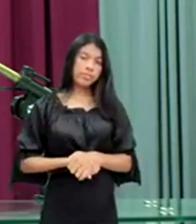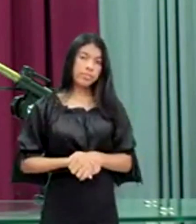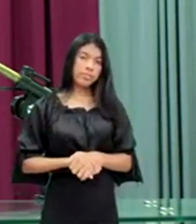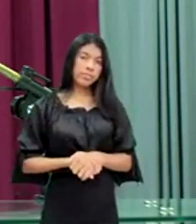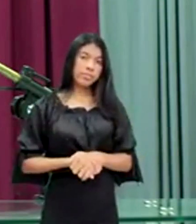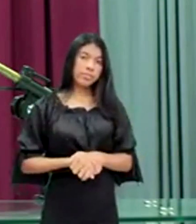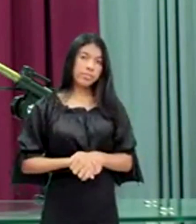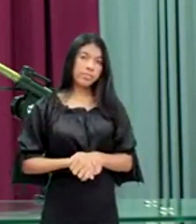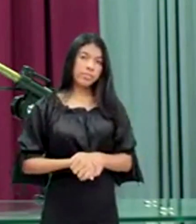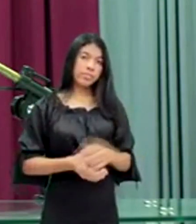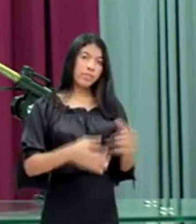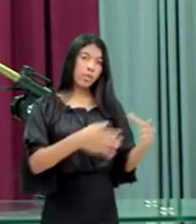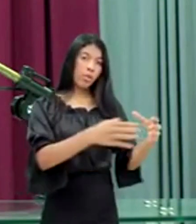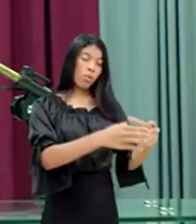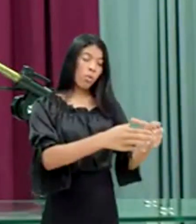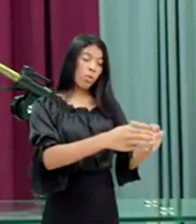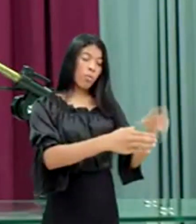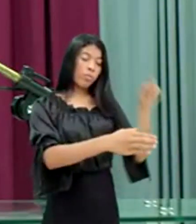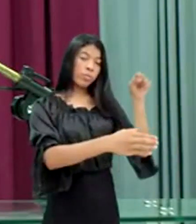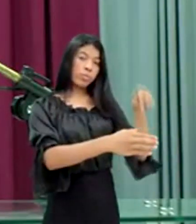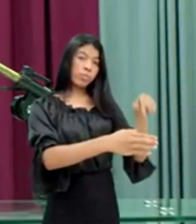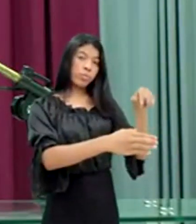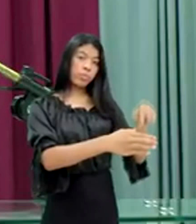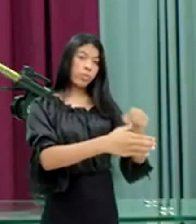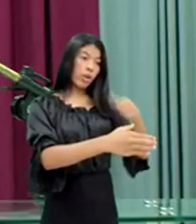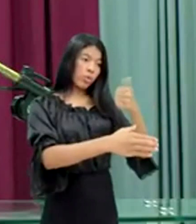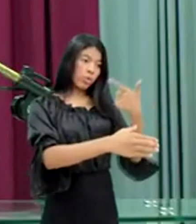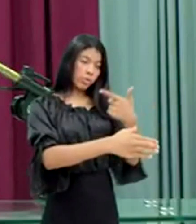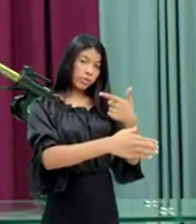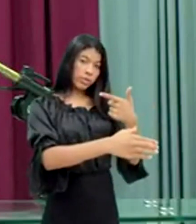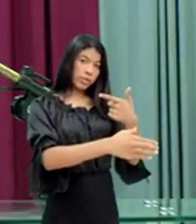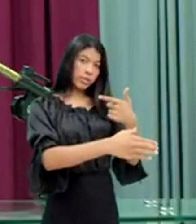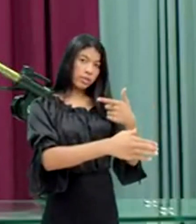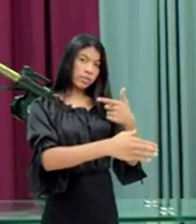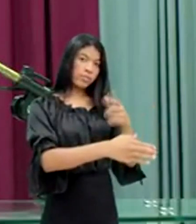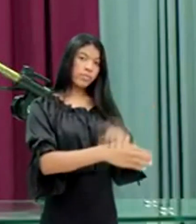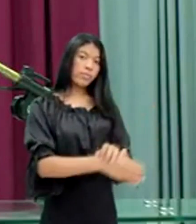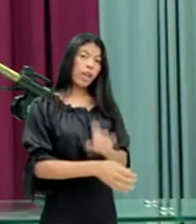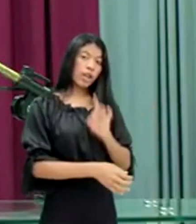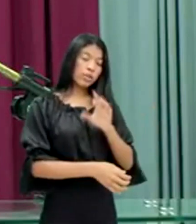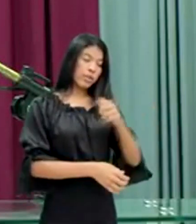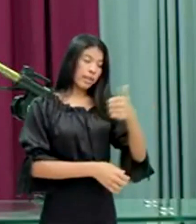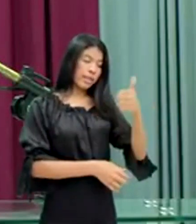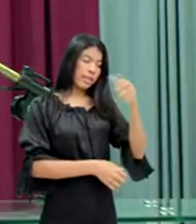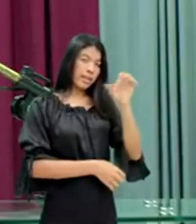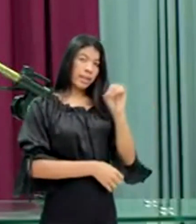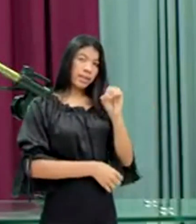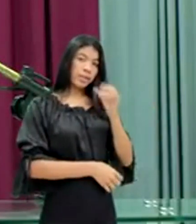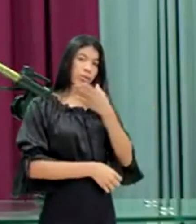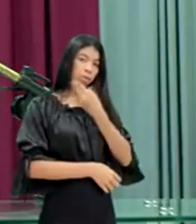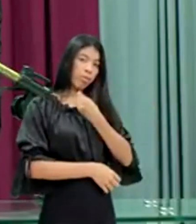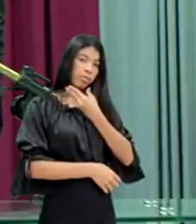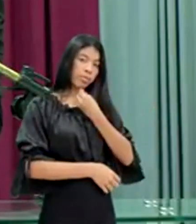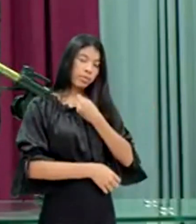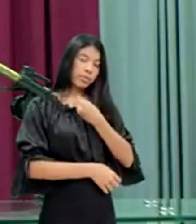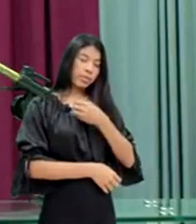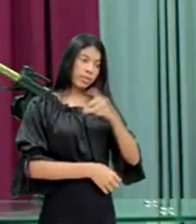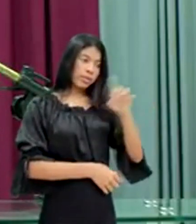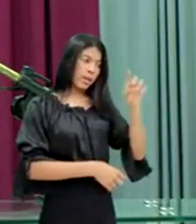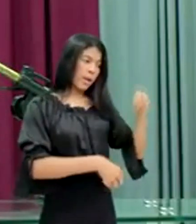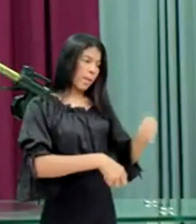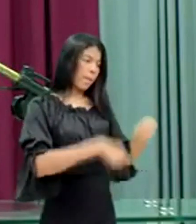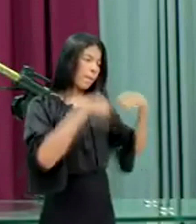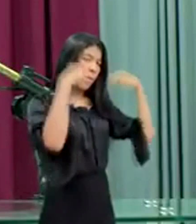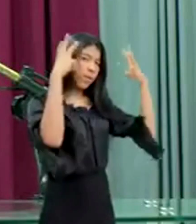daqueles espias, 10 daqueles homens enviados por Moisés,